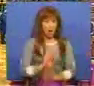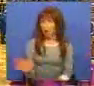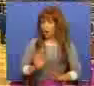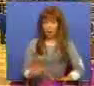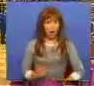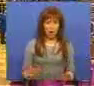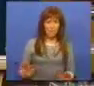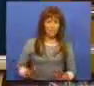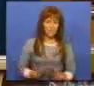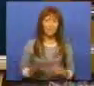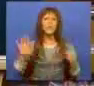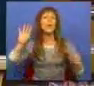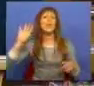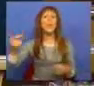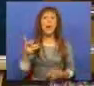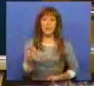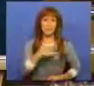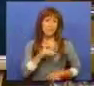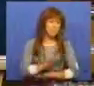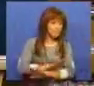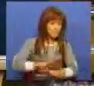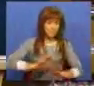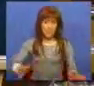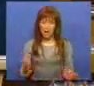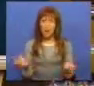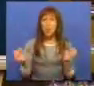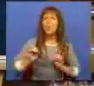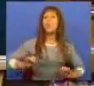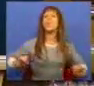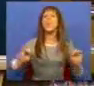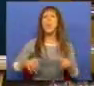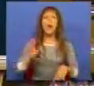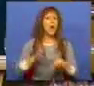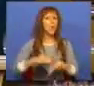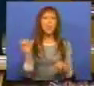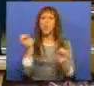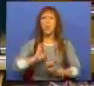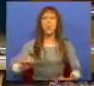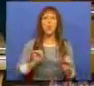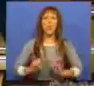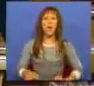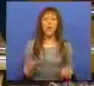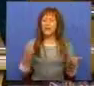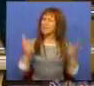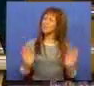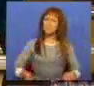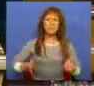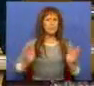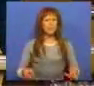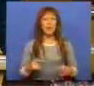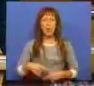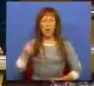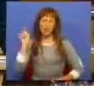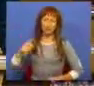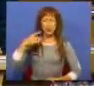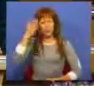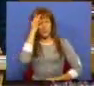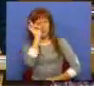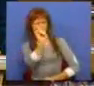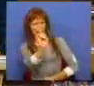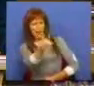final. Quando o amor acaba, não existe culpa, não devem existir juízos de